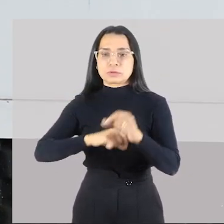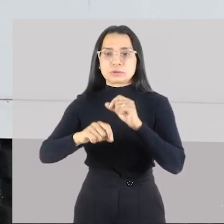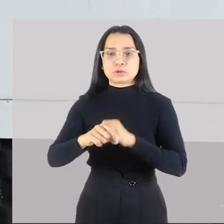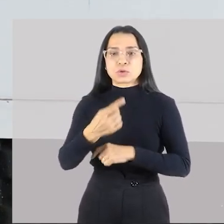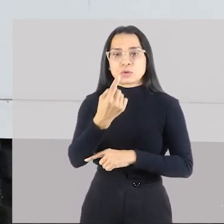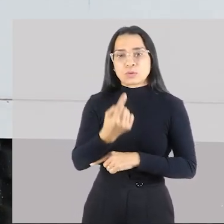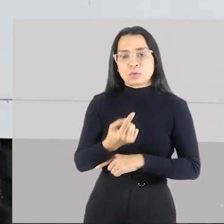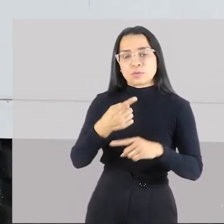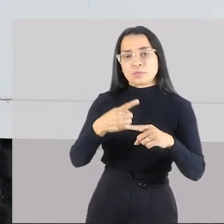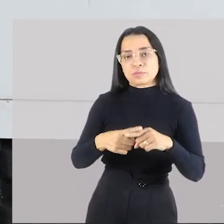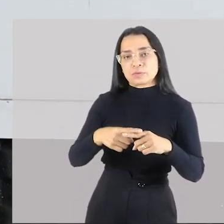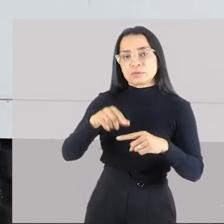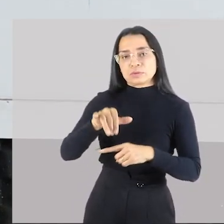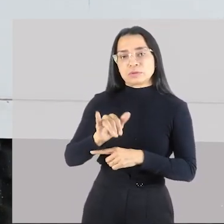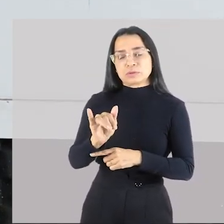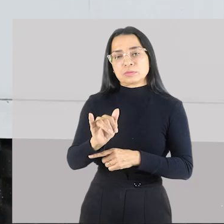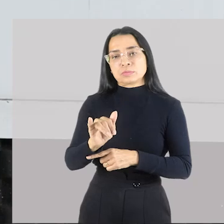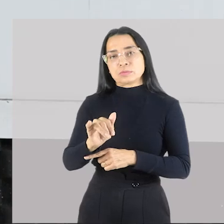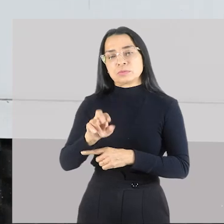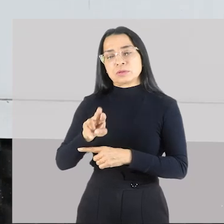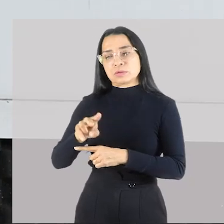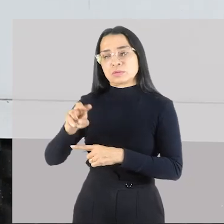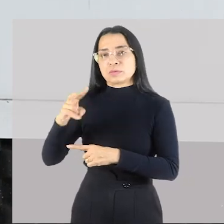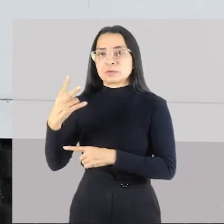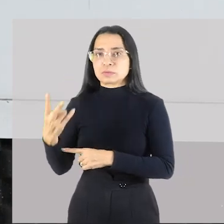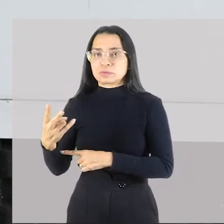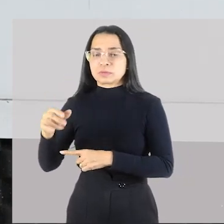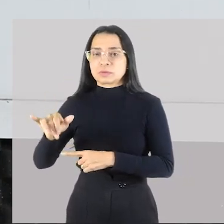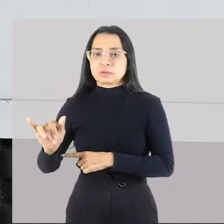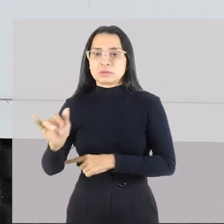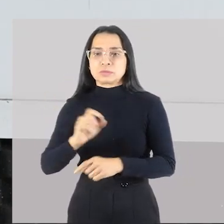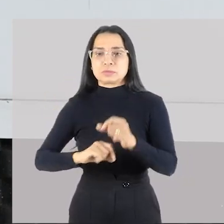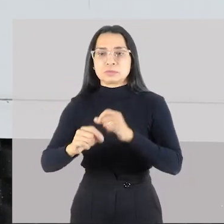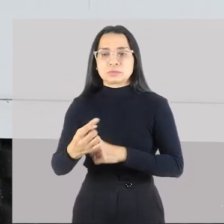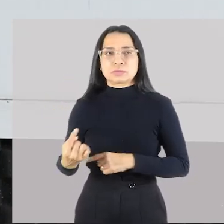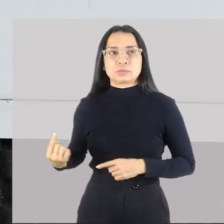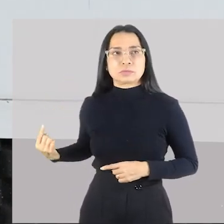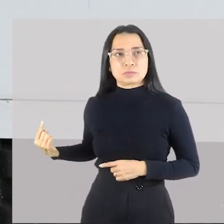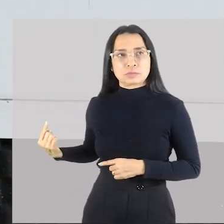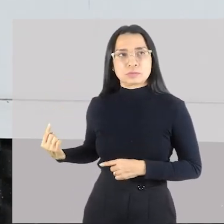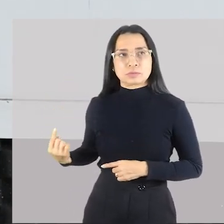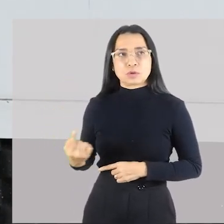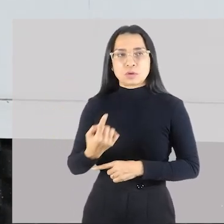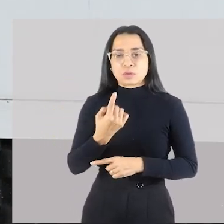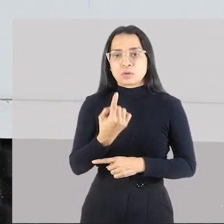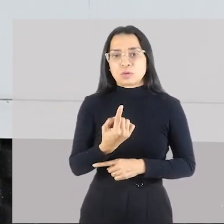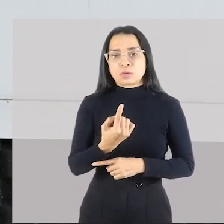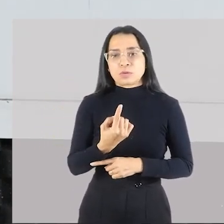Agora é a vez dessa outra linha, ó. 1 vezes x dá x.